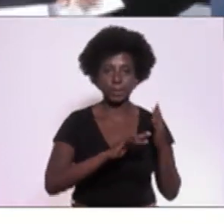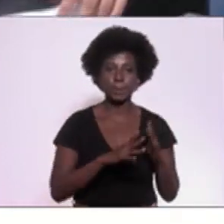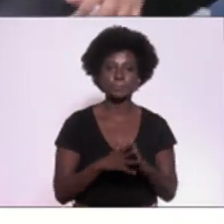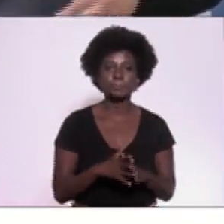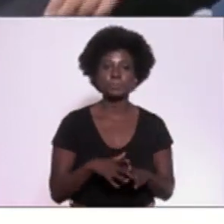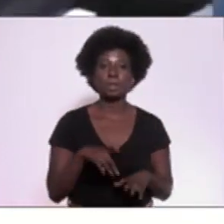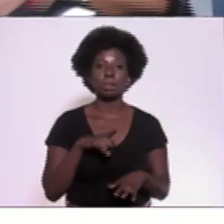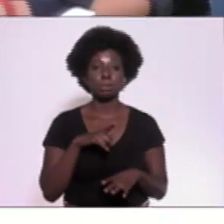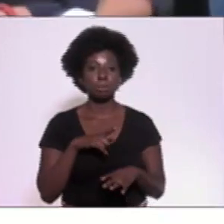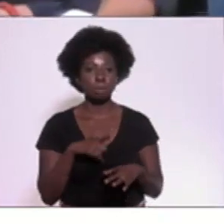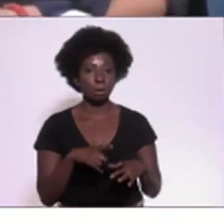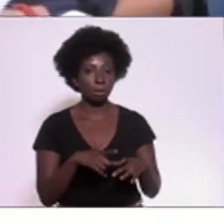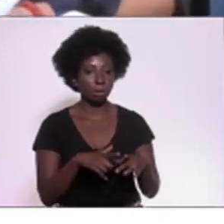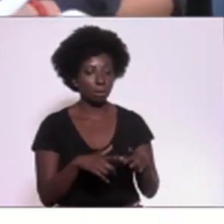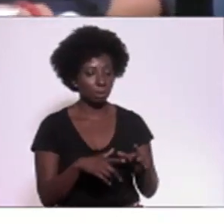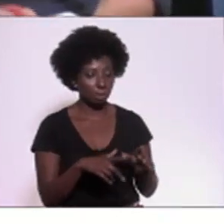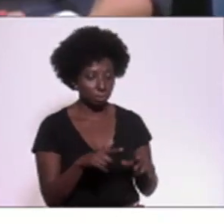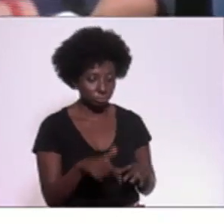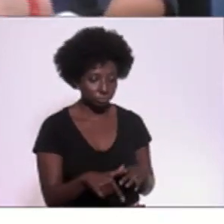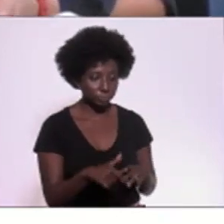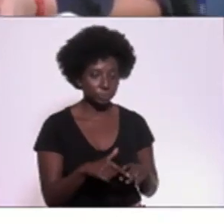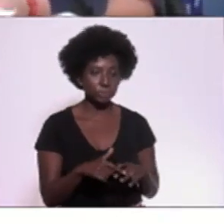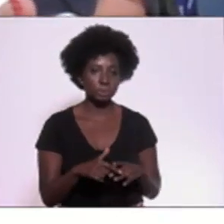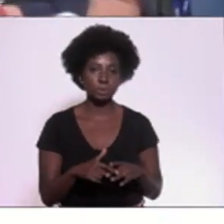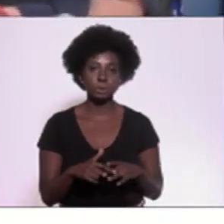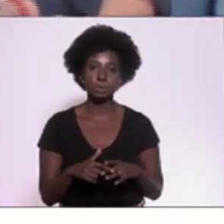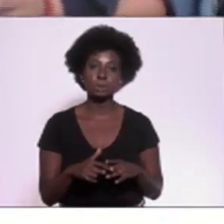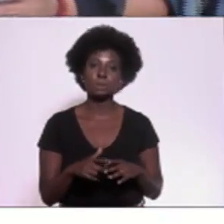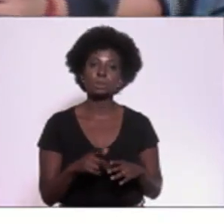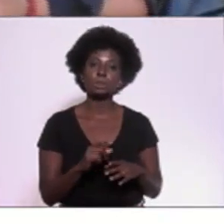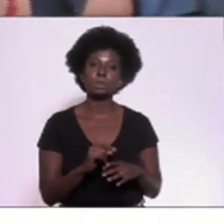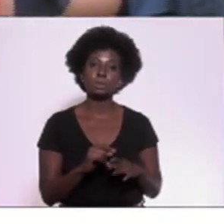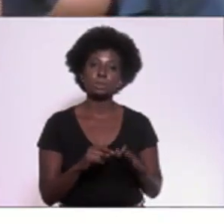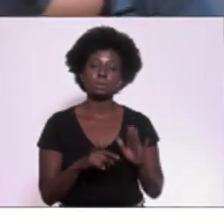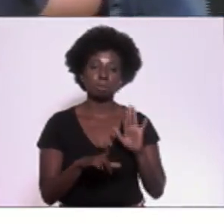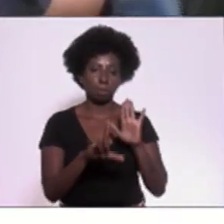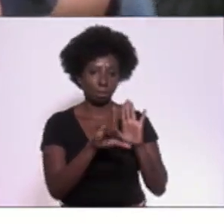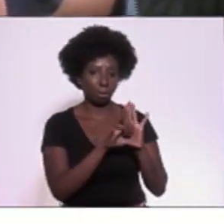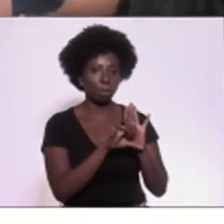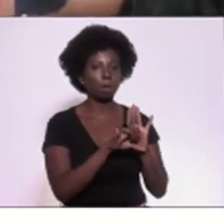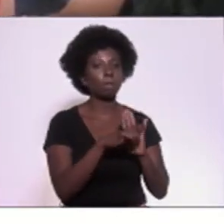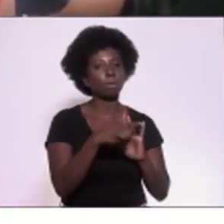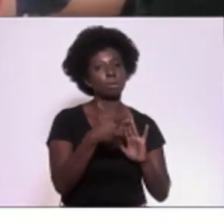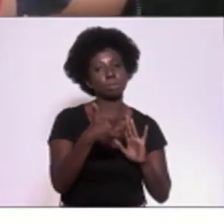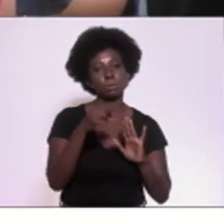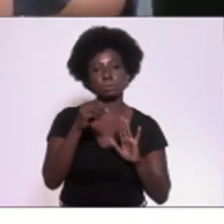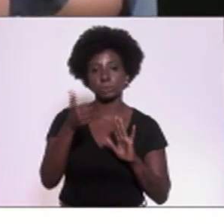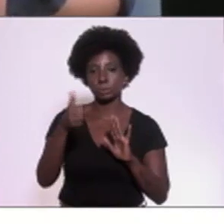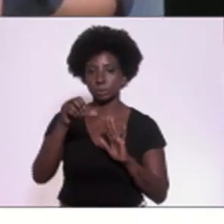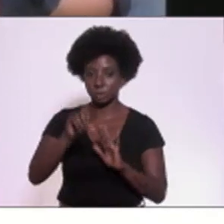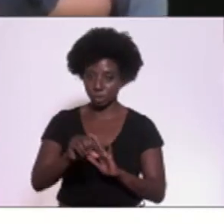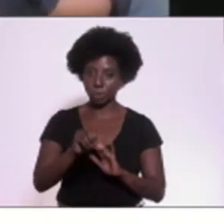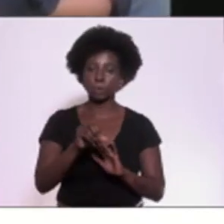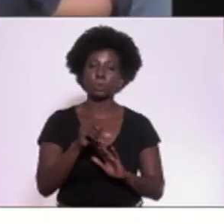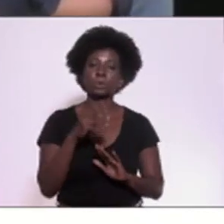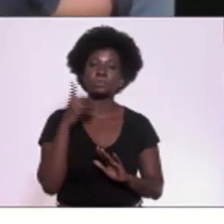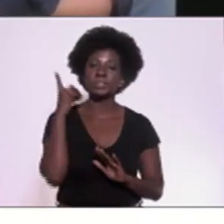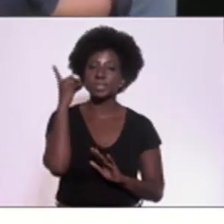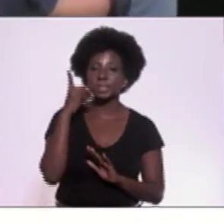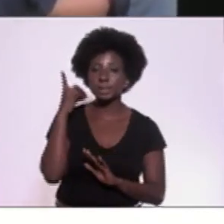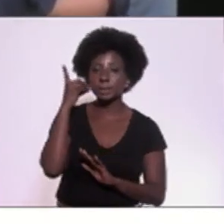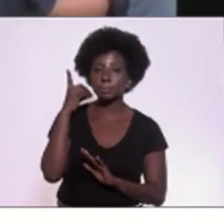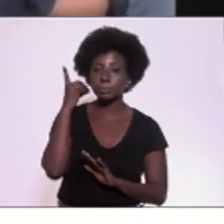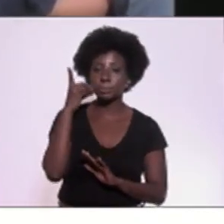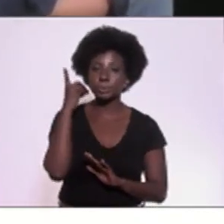mesa requerimento de inclusão, requer inclusão na ordem do dia do projeto de lei 194/2019, de autoria da deputada